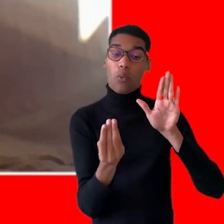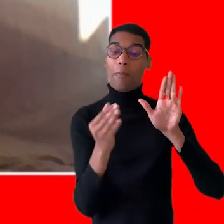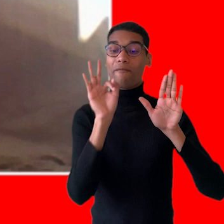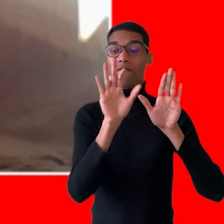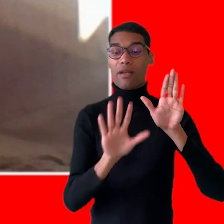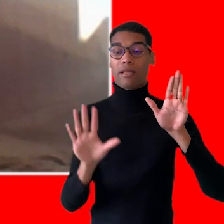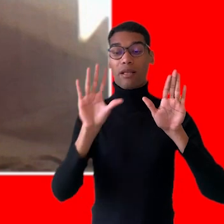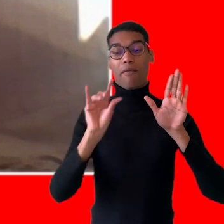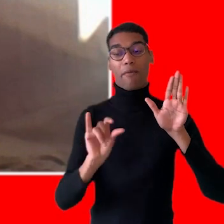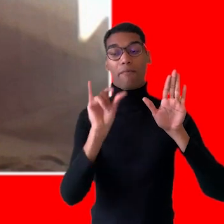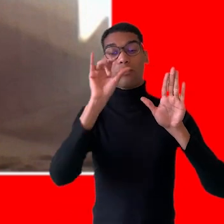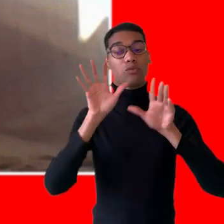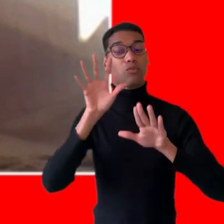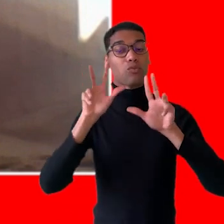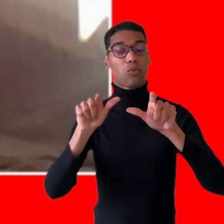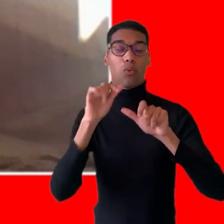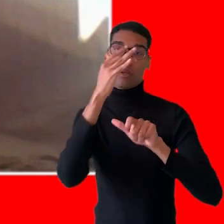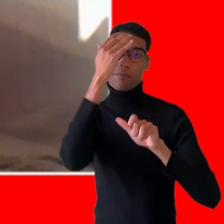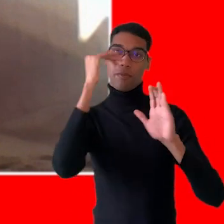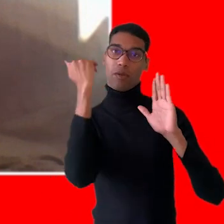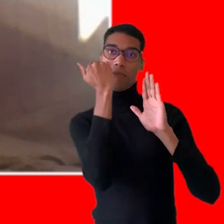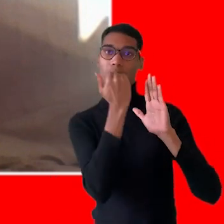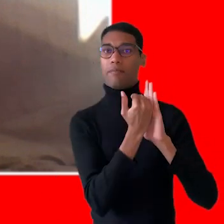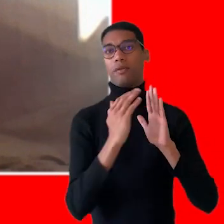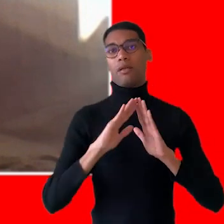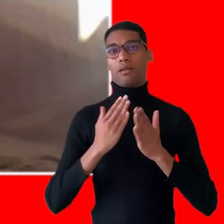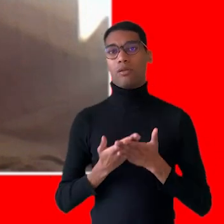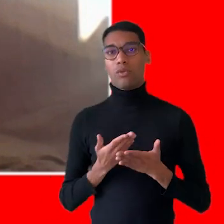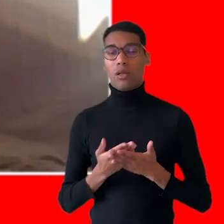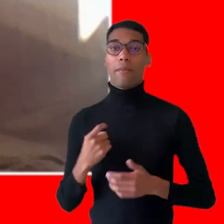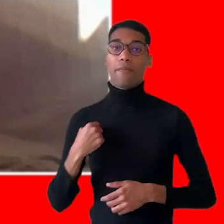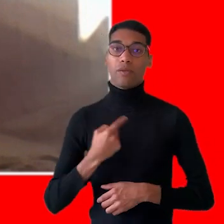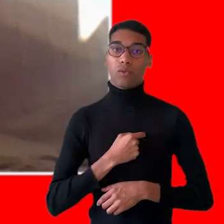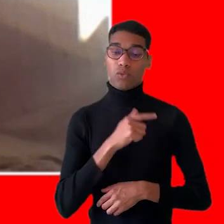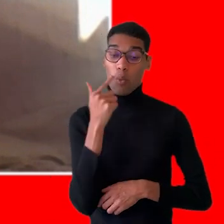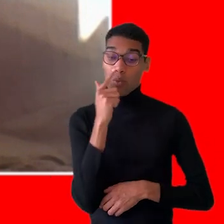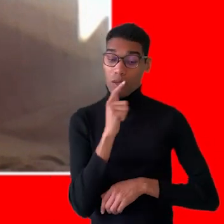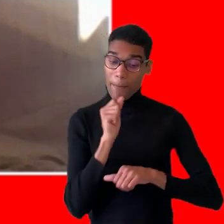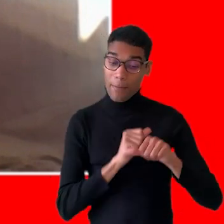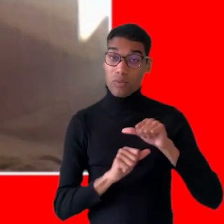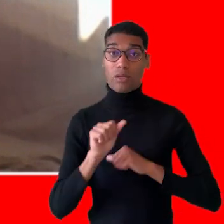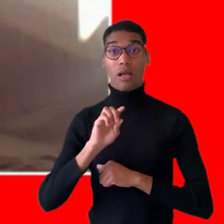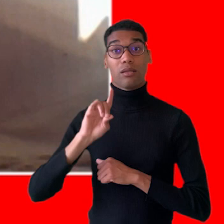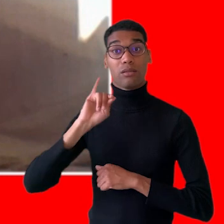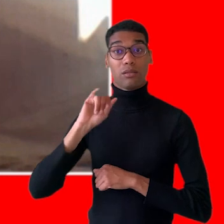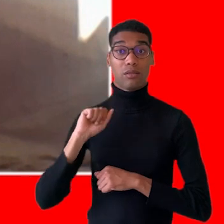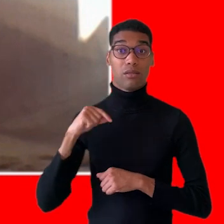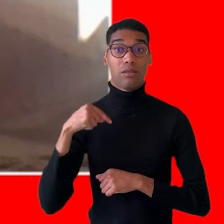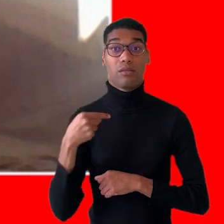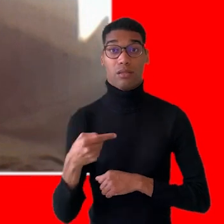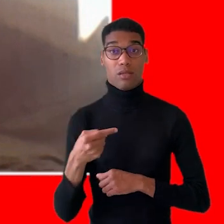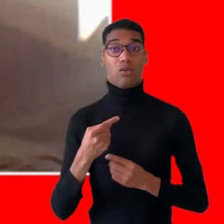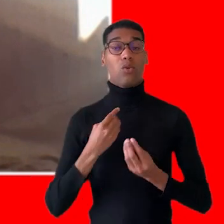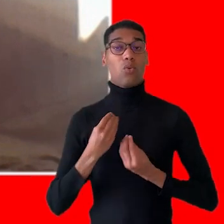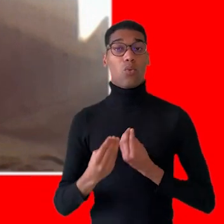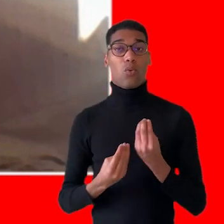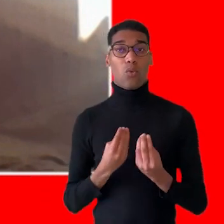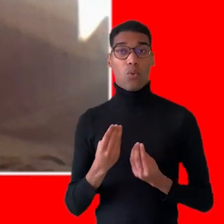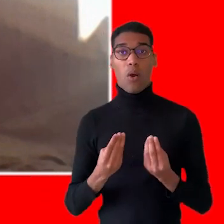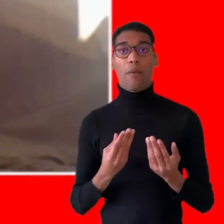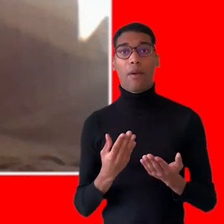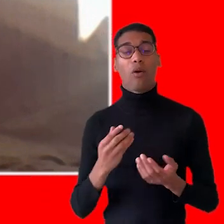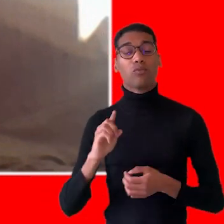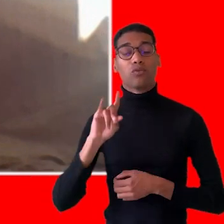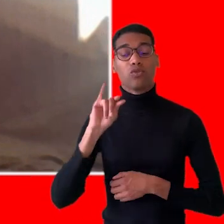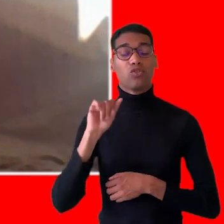federal, né? E ela tem que ser respeitada assim nas escolas. Inclusive, para a gente transformar esse dia seguinte num dia mais